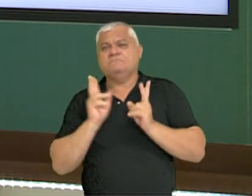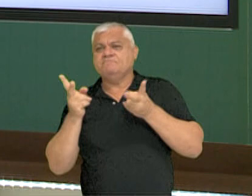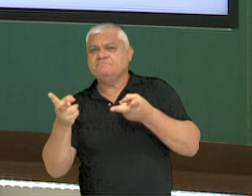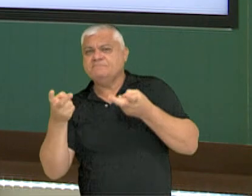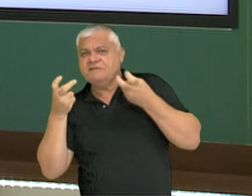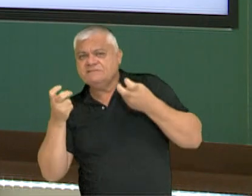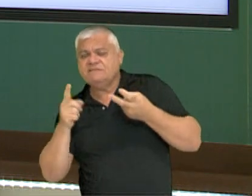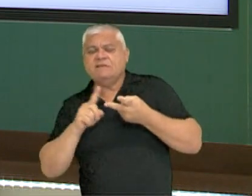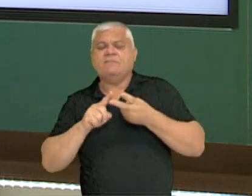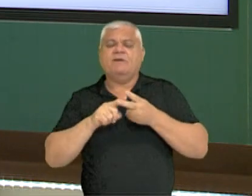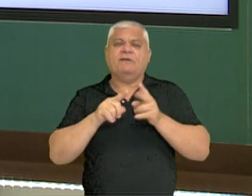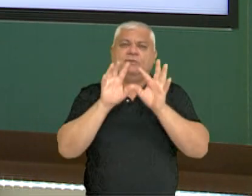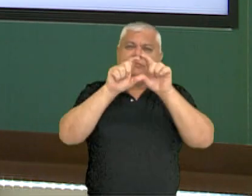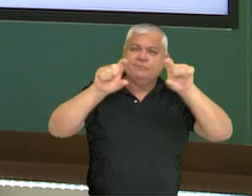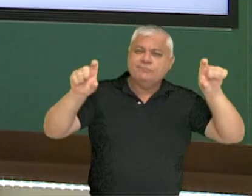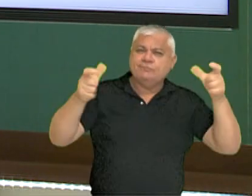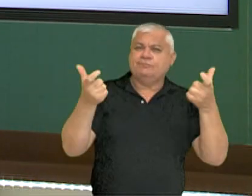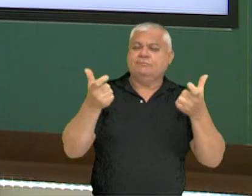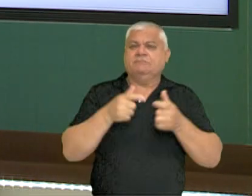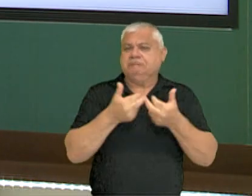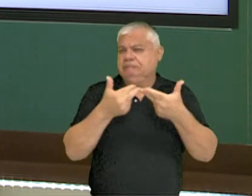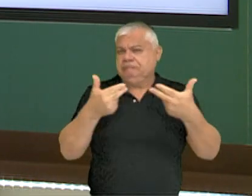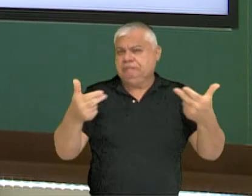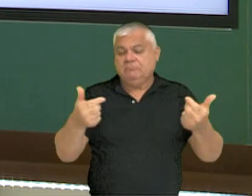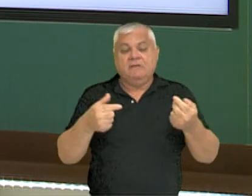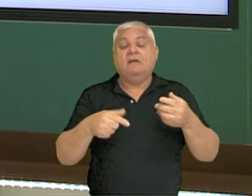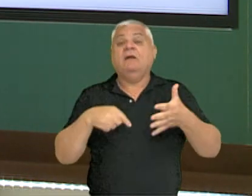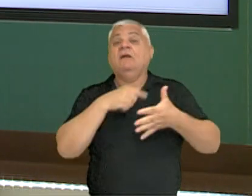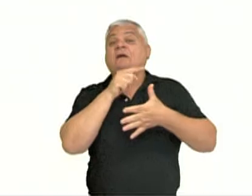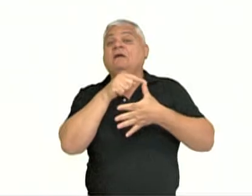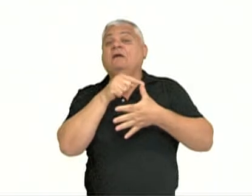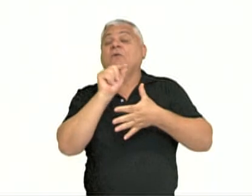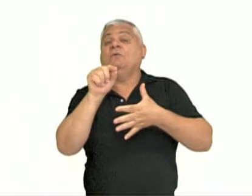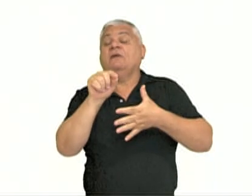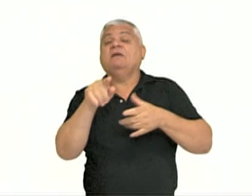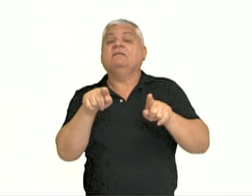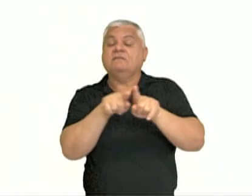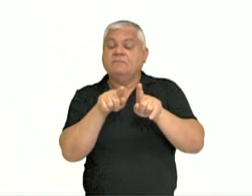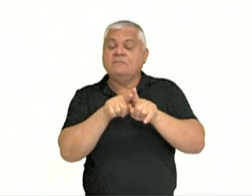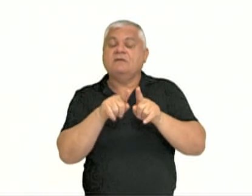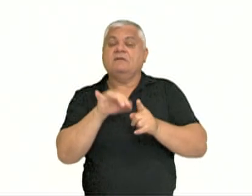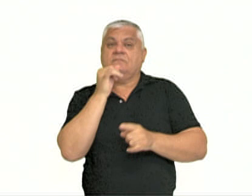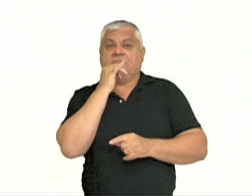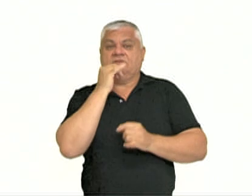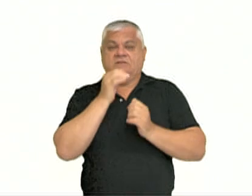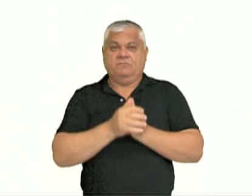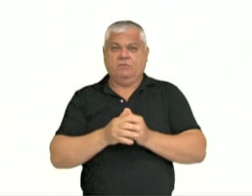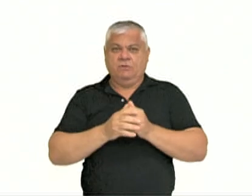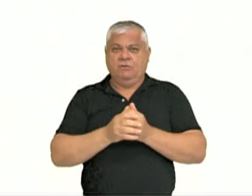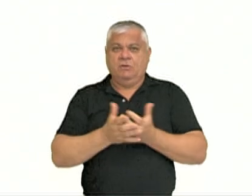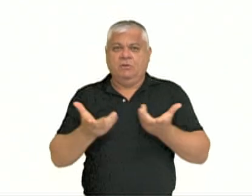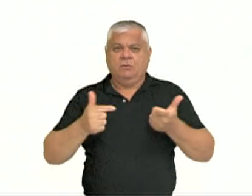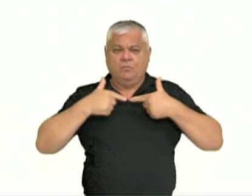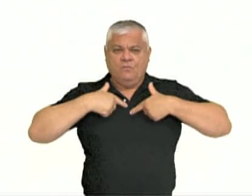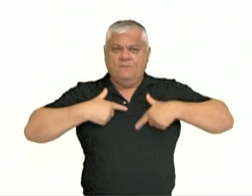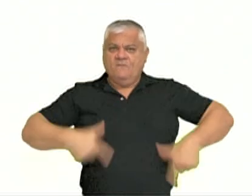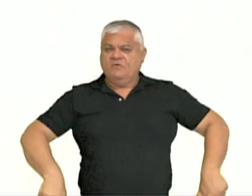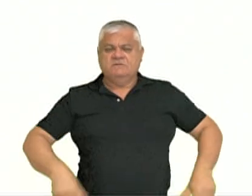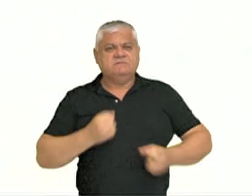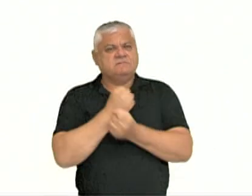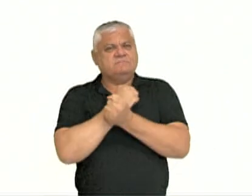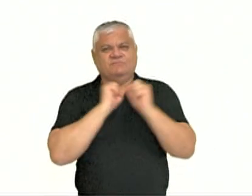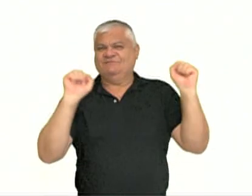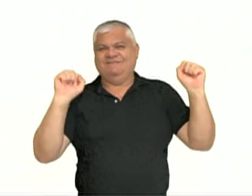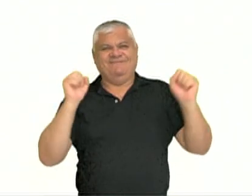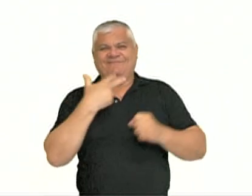trecho tal, certo? E ainda vamos reconhecer que é impossível termos uma neutralidade ali na